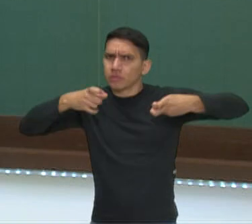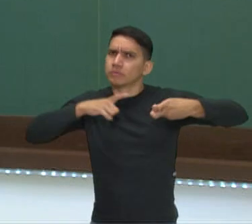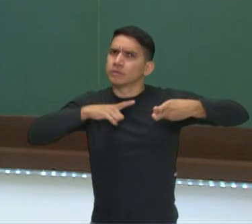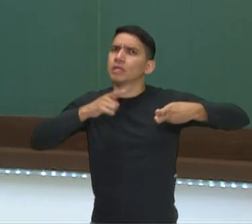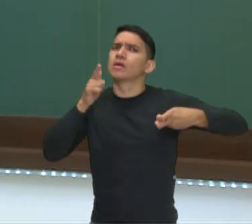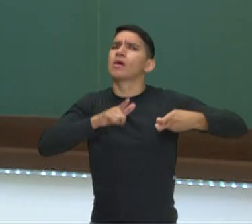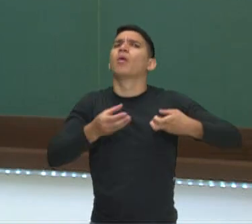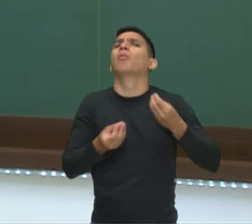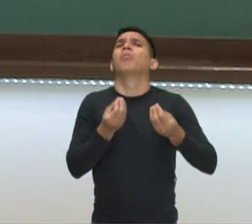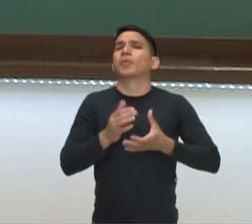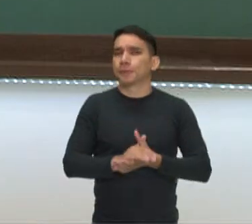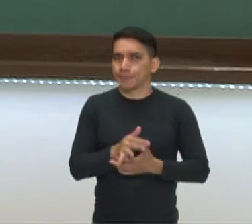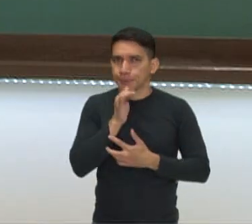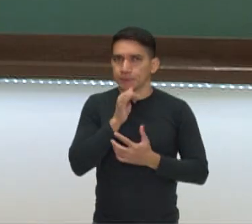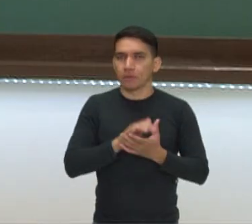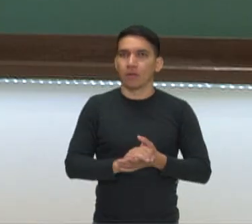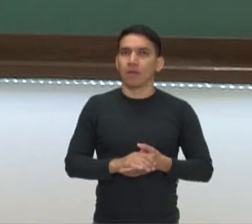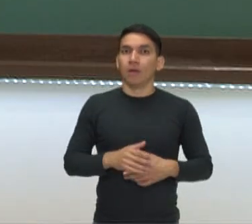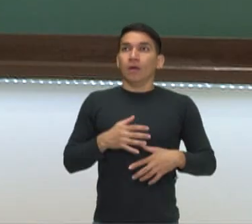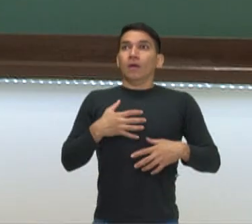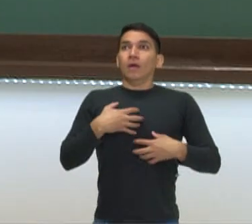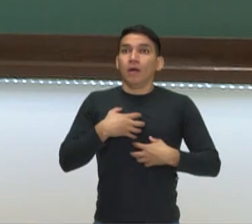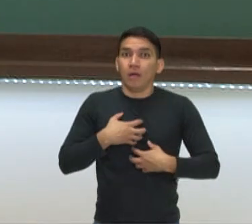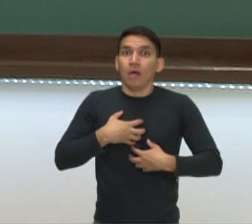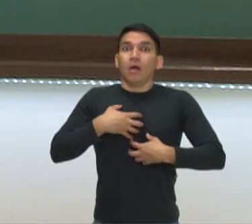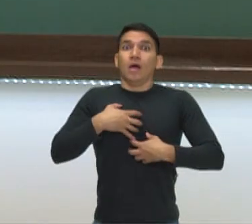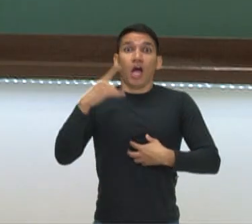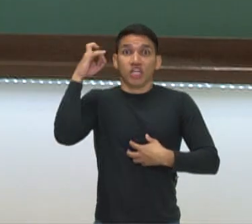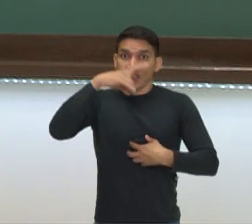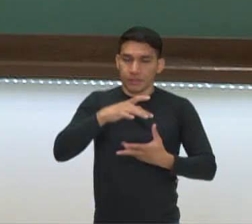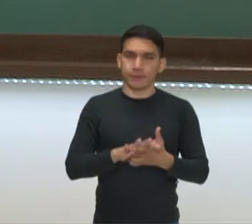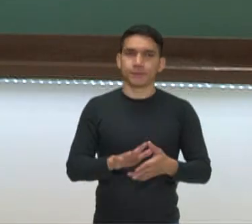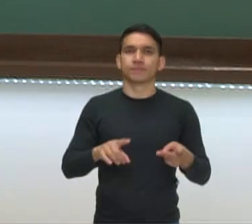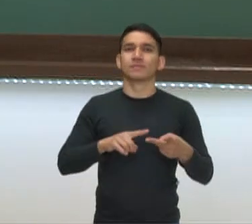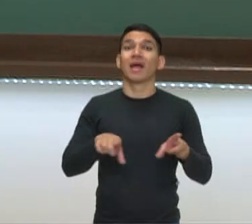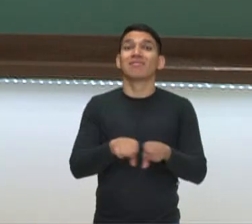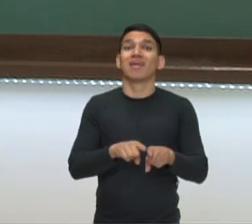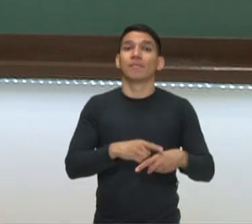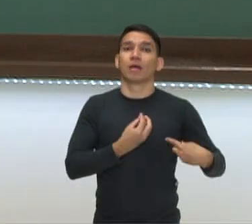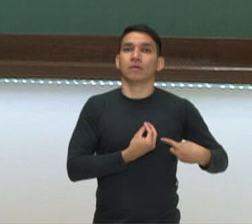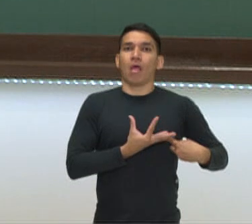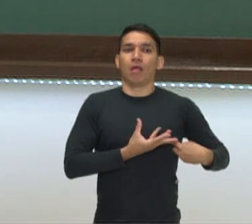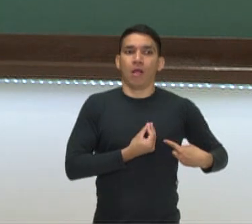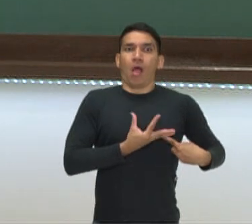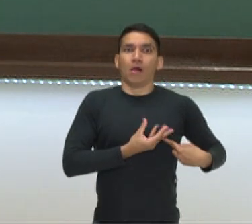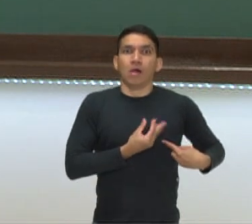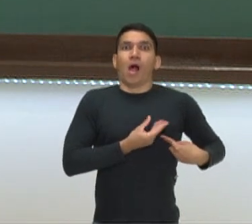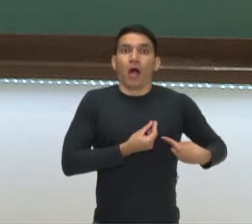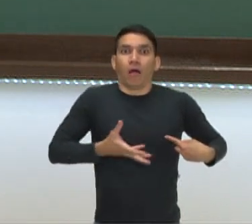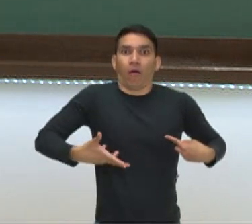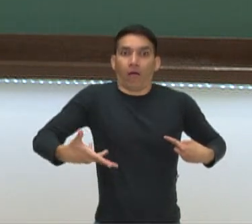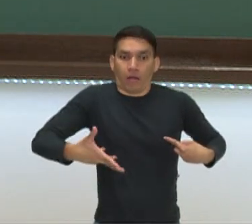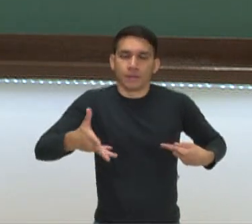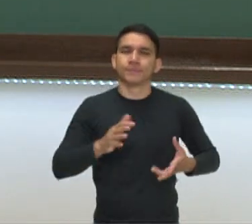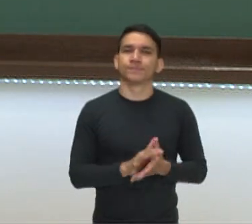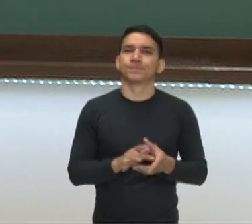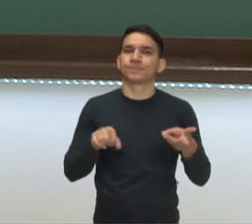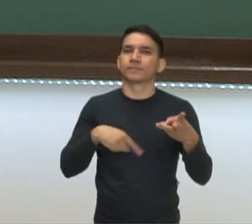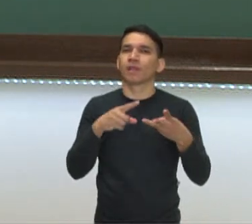Por exemplo, sentir falta de ar, palpitações, né? Aceleração no ritmo cardíaco, ficar